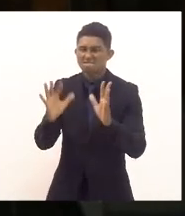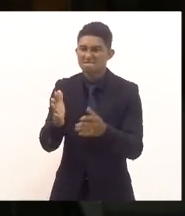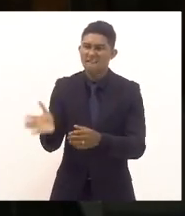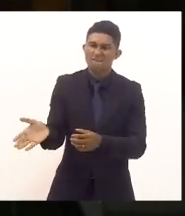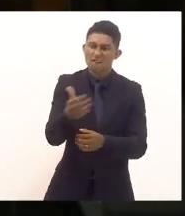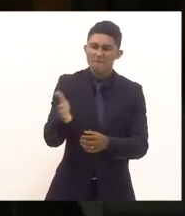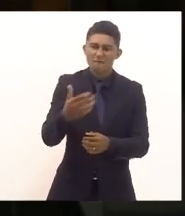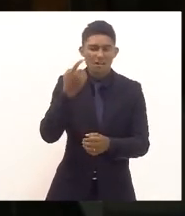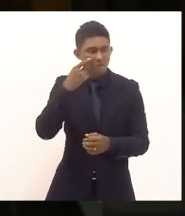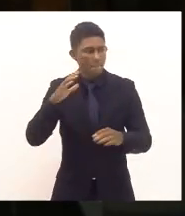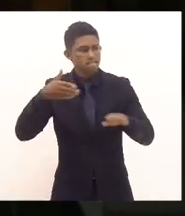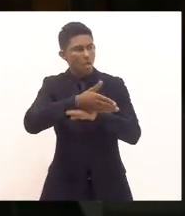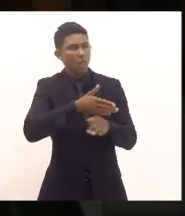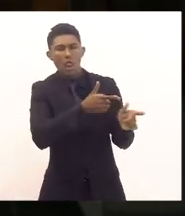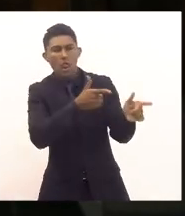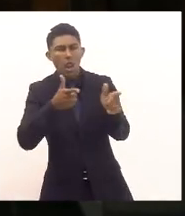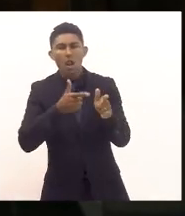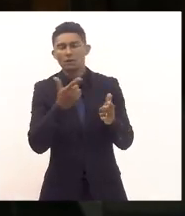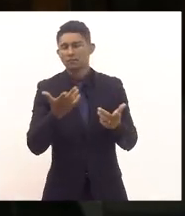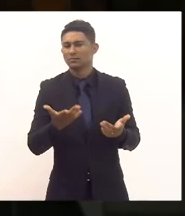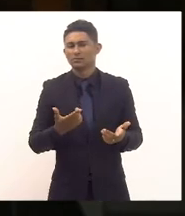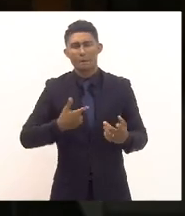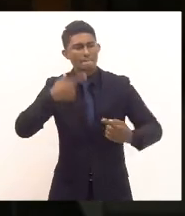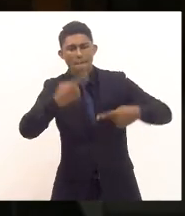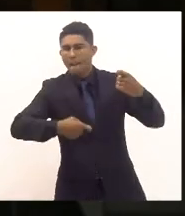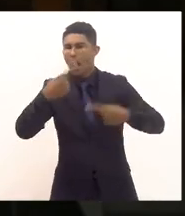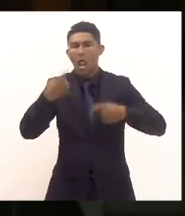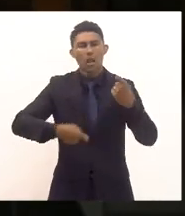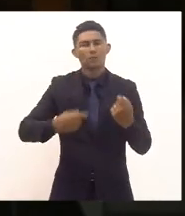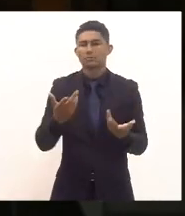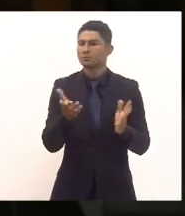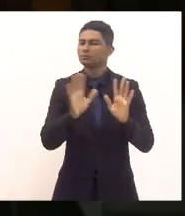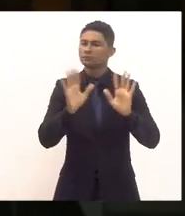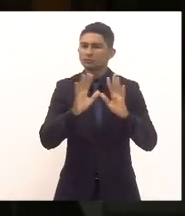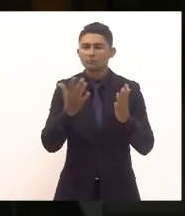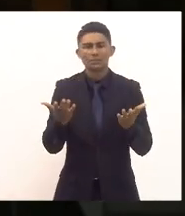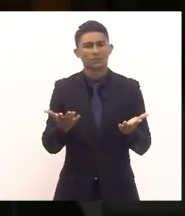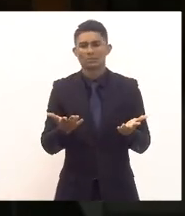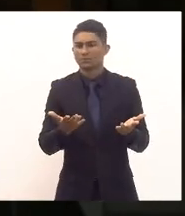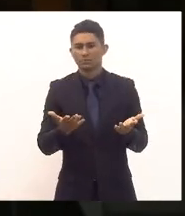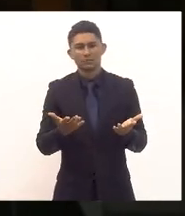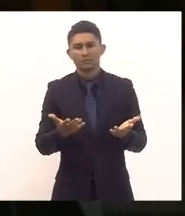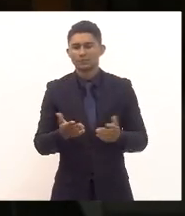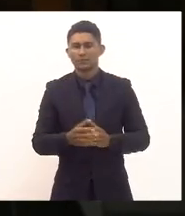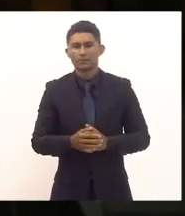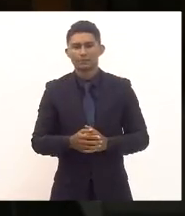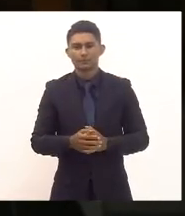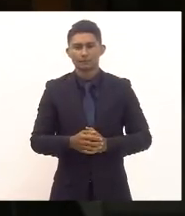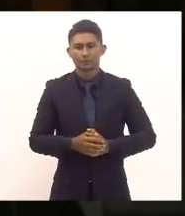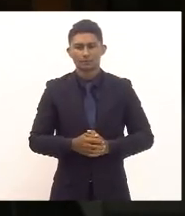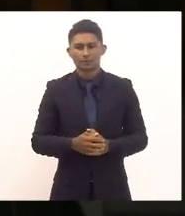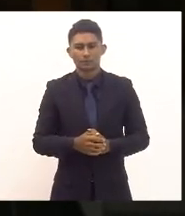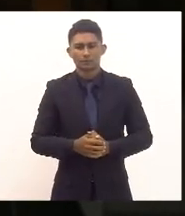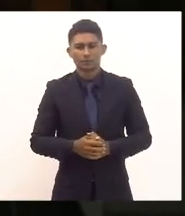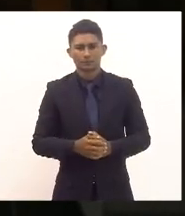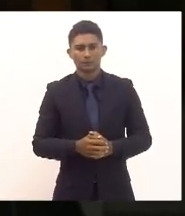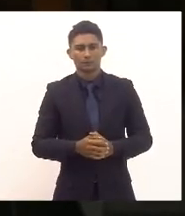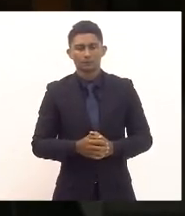confronto que extinguem os nossos policiais a provocar o número de morte como esse